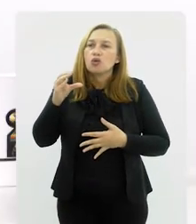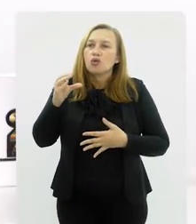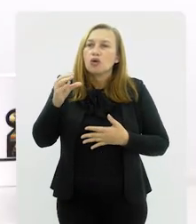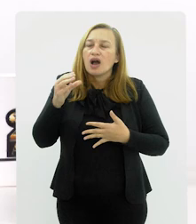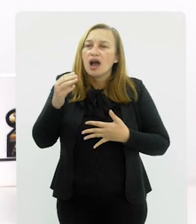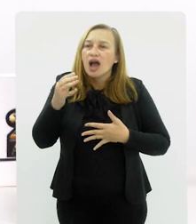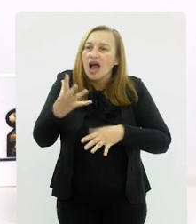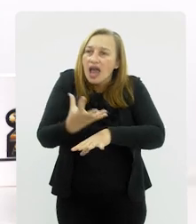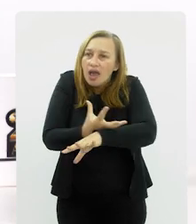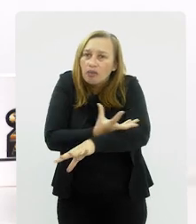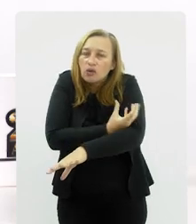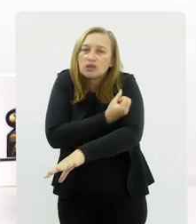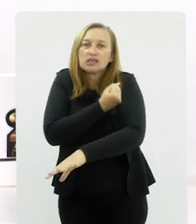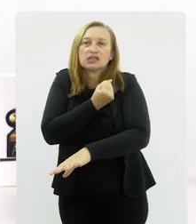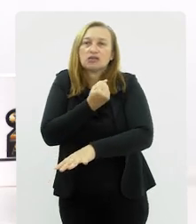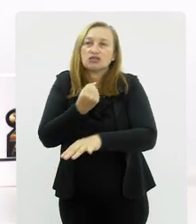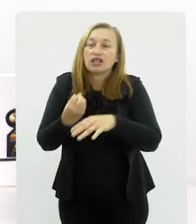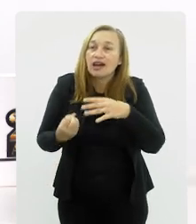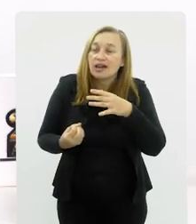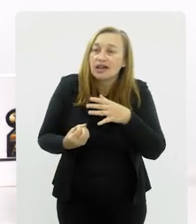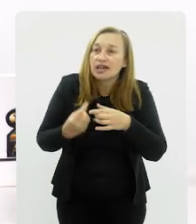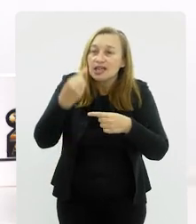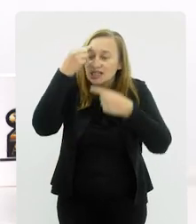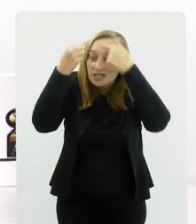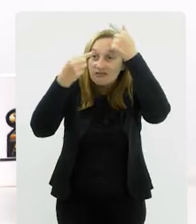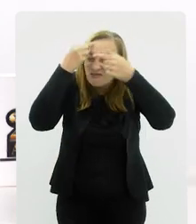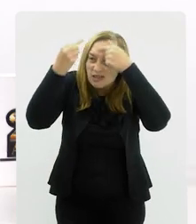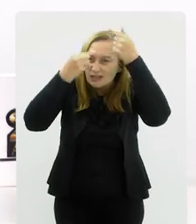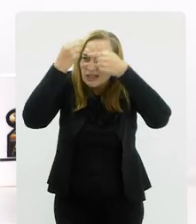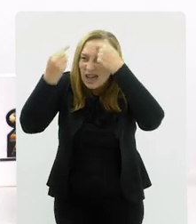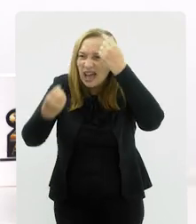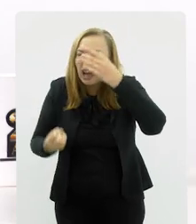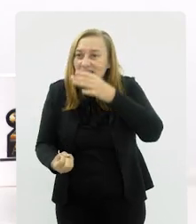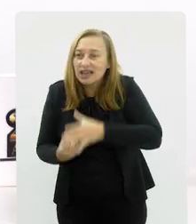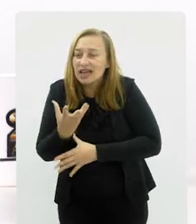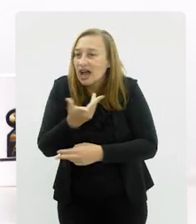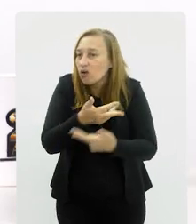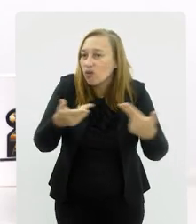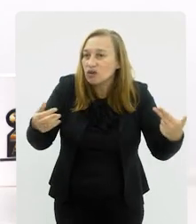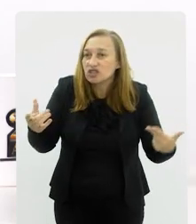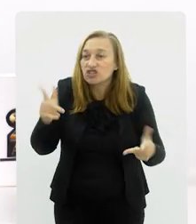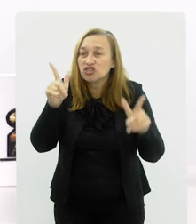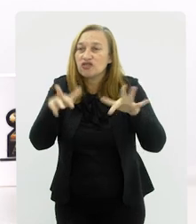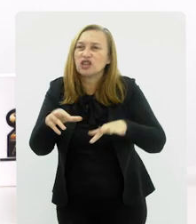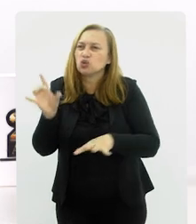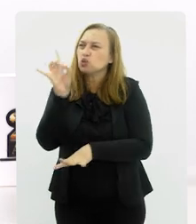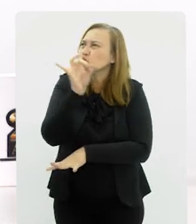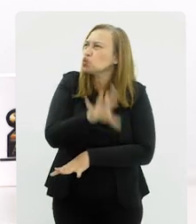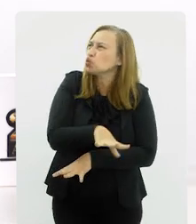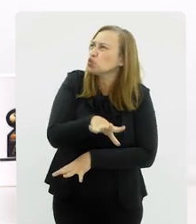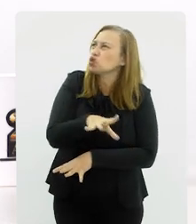calor da criatividade no sentido de você usar, de permitir você fazer o diferente.